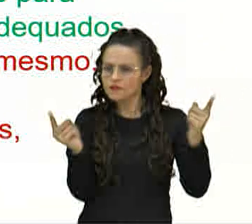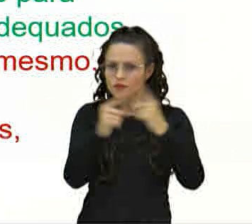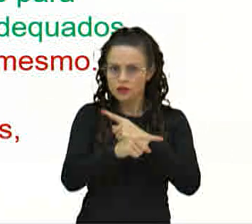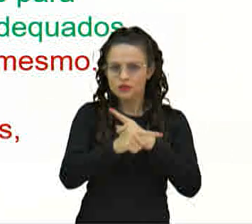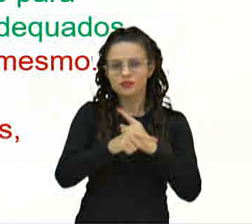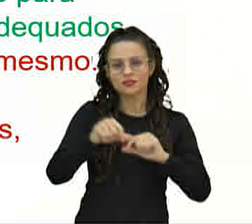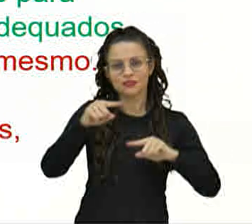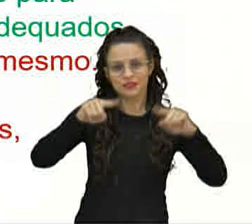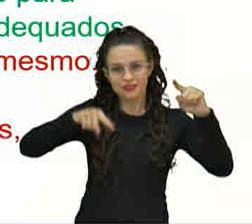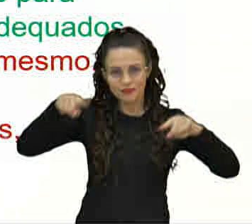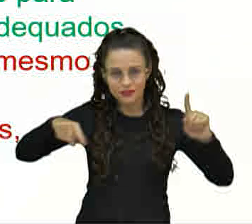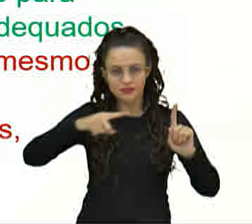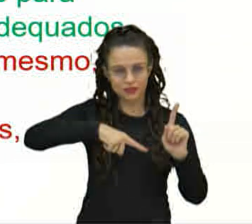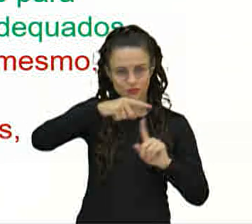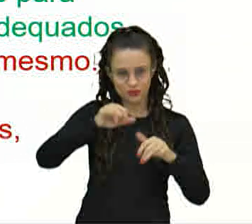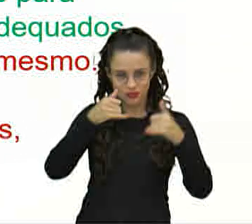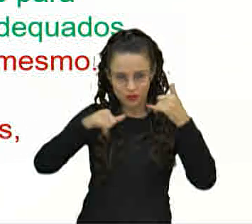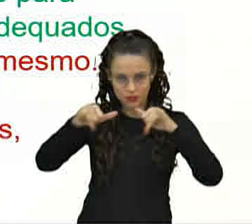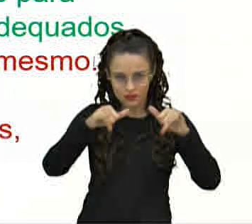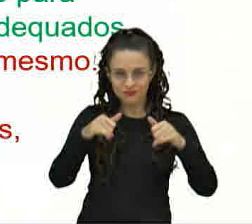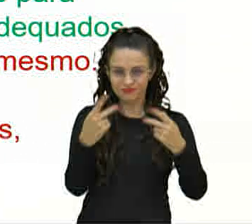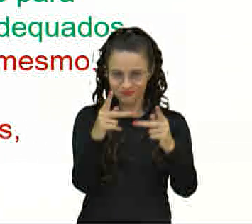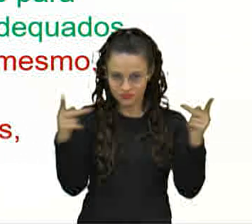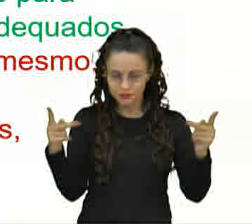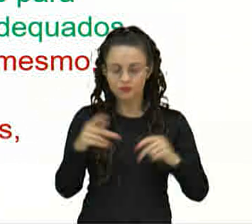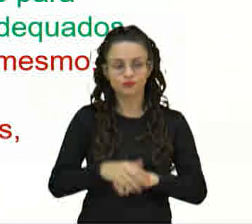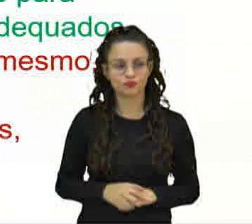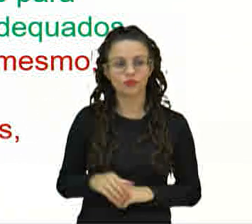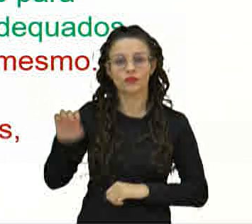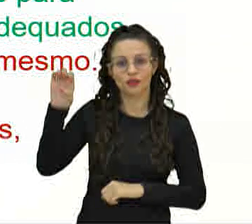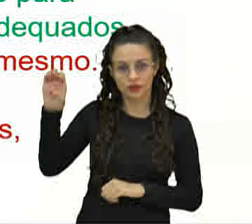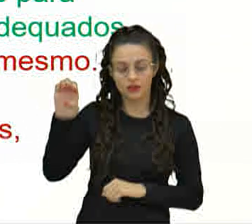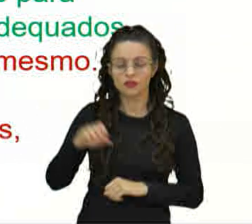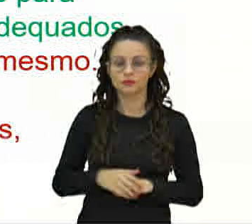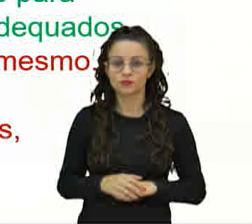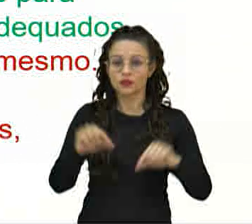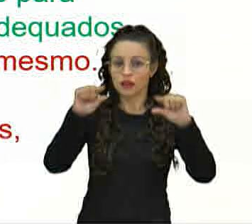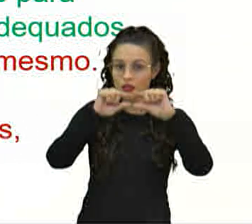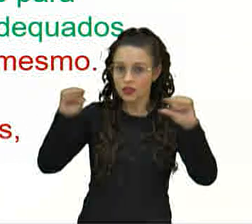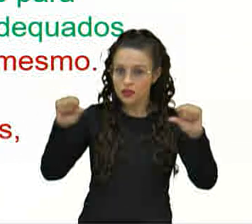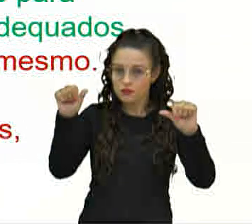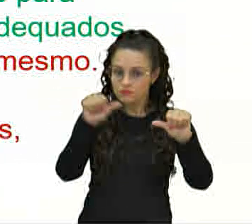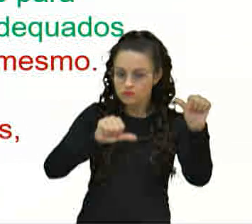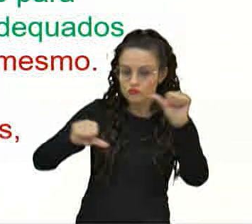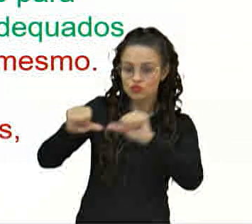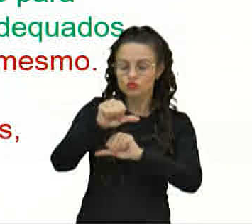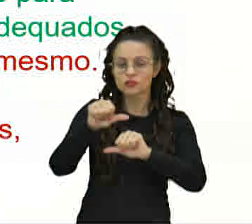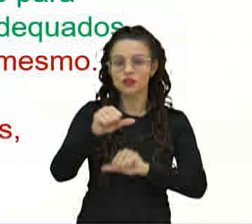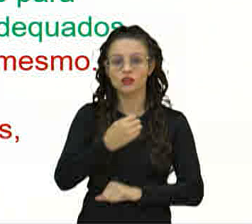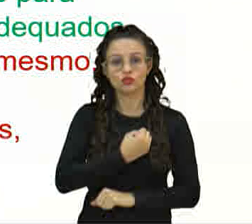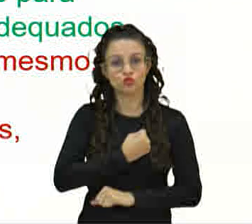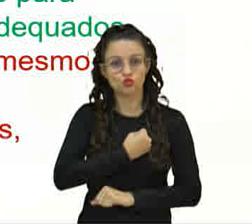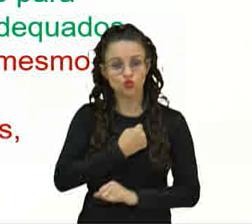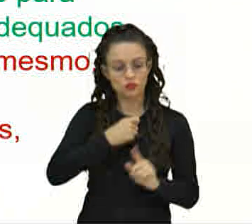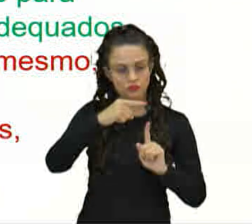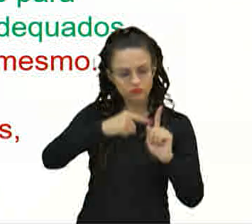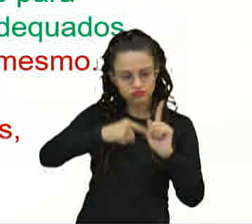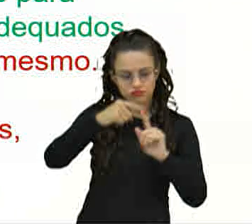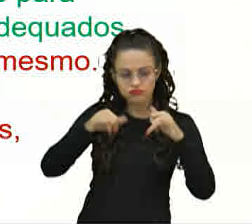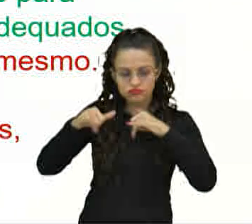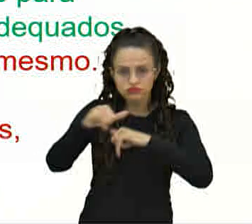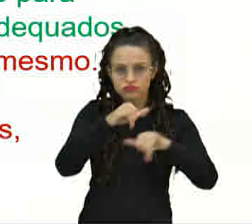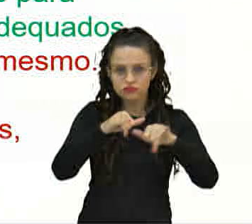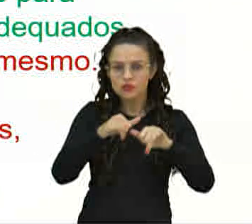delas. Letra E. Quando se inverte uma equação, o valor da entalpia permanece o mesmo. Falso. Se